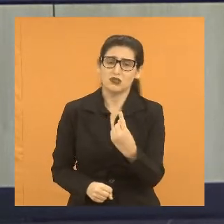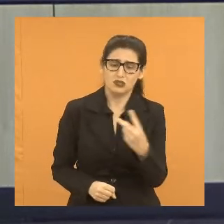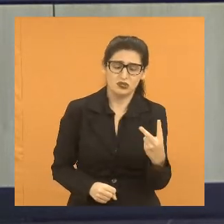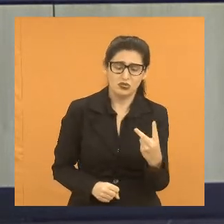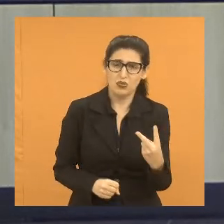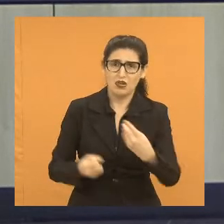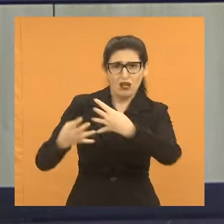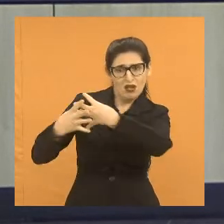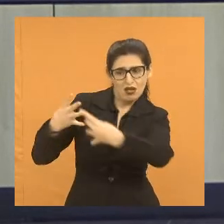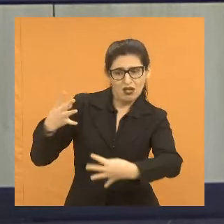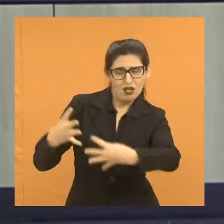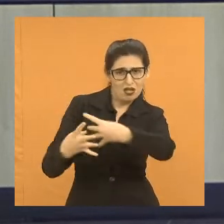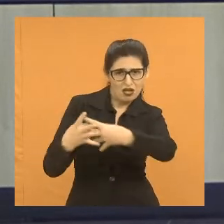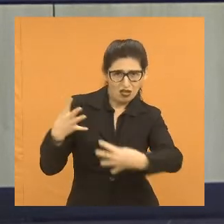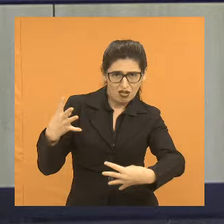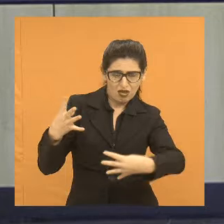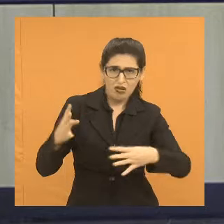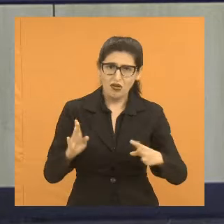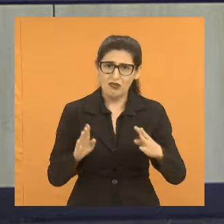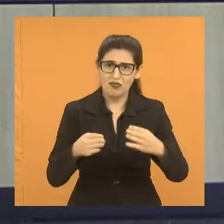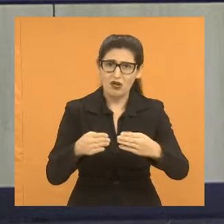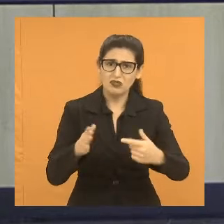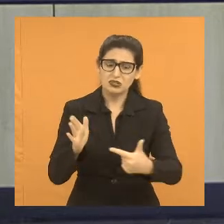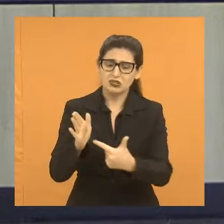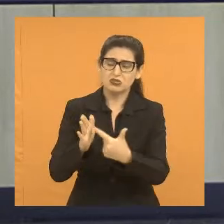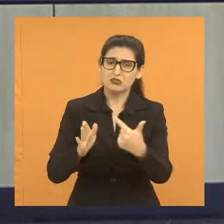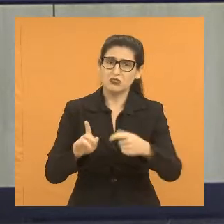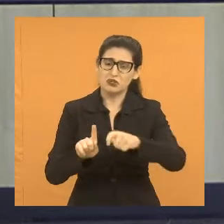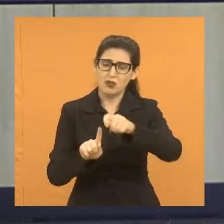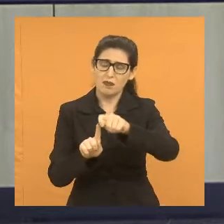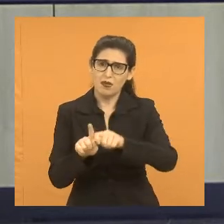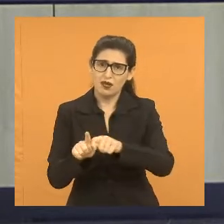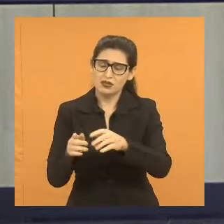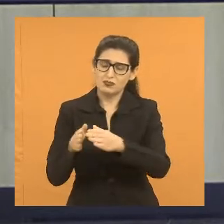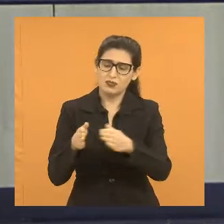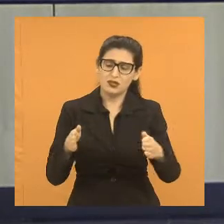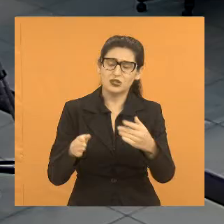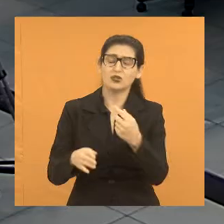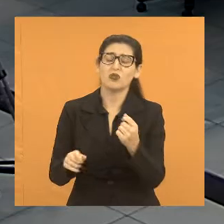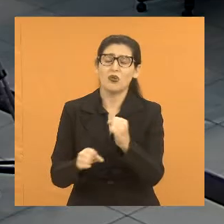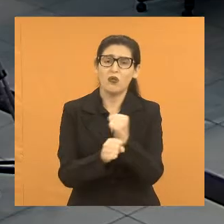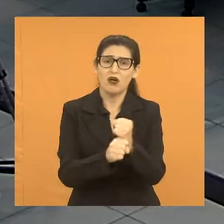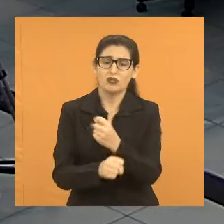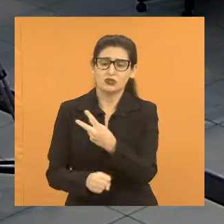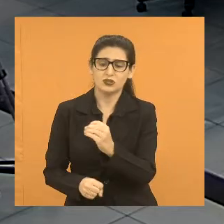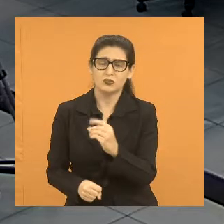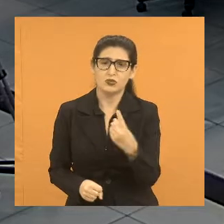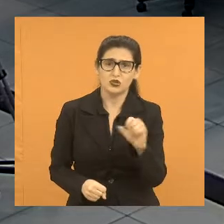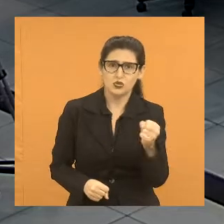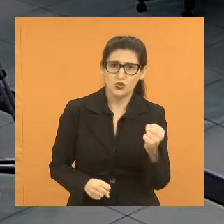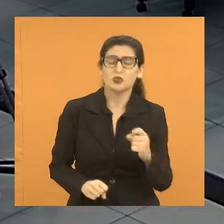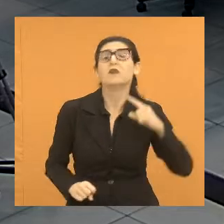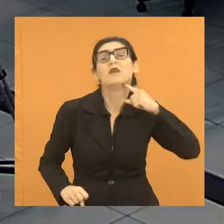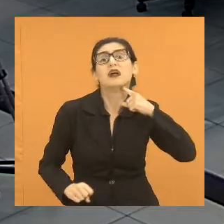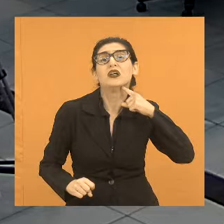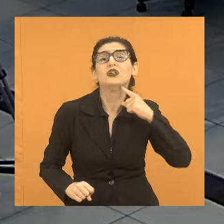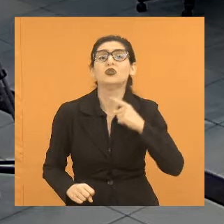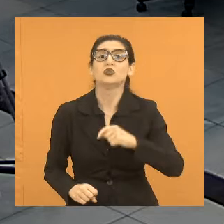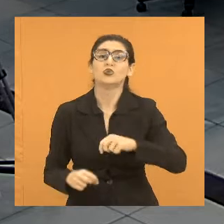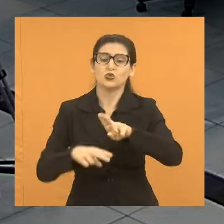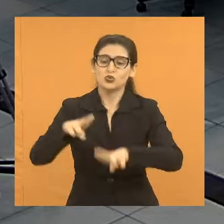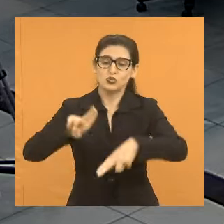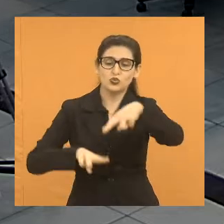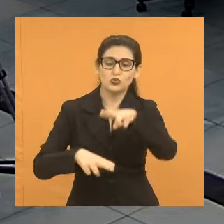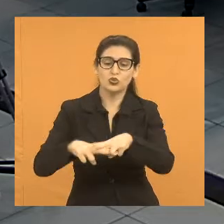de contas é referente ao segundo quadrimestre de 2018. Aqui, declaro aberta